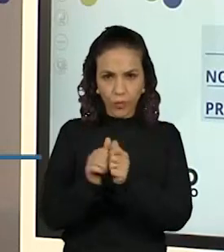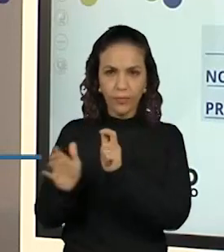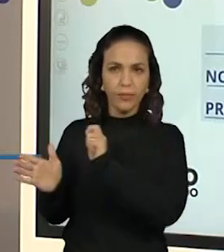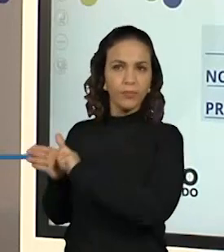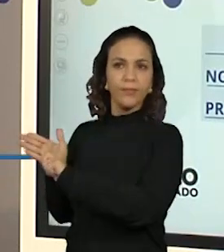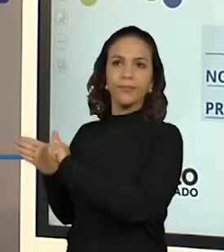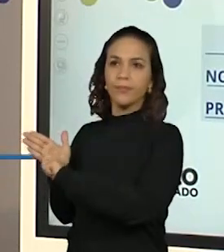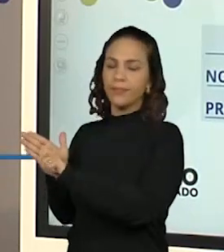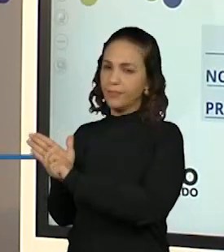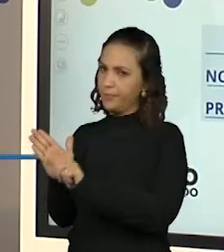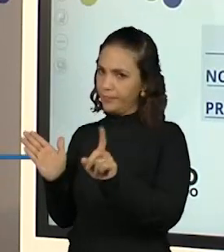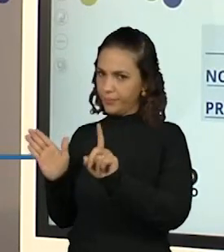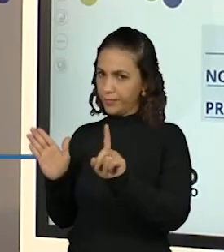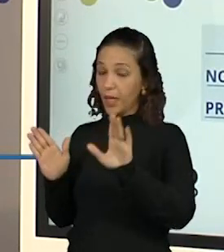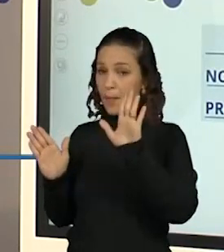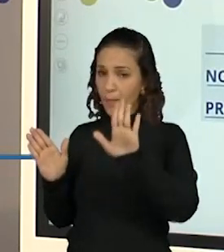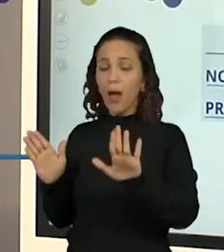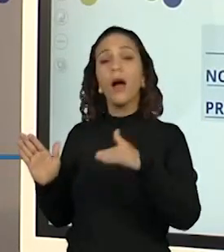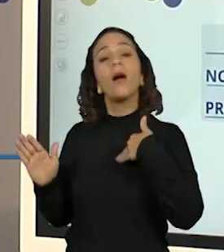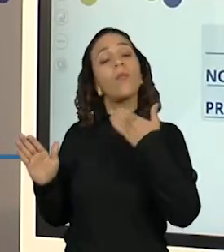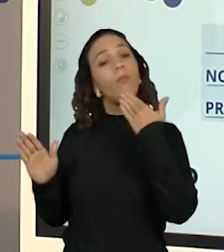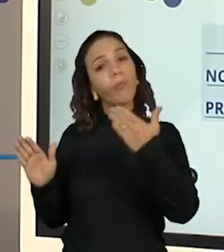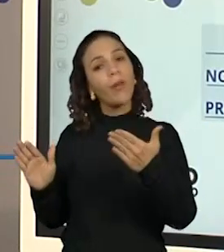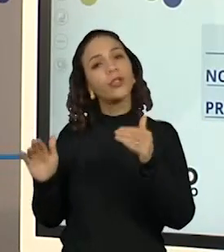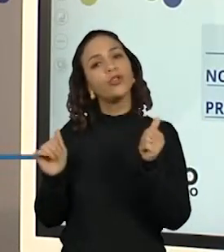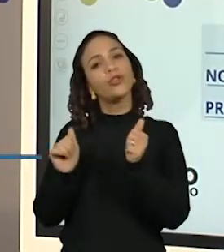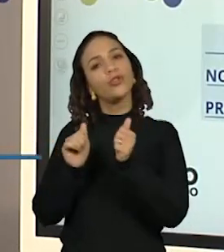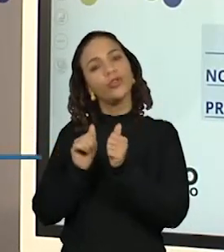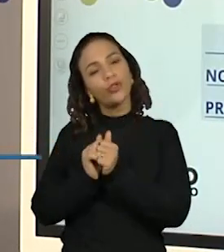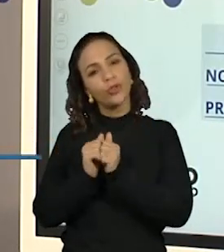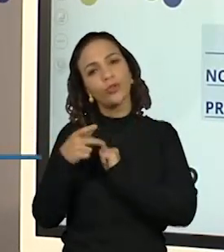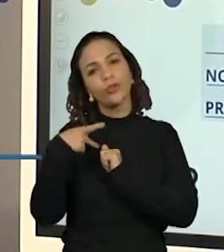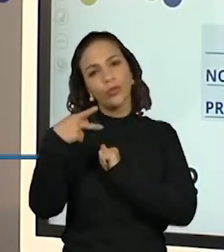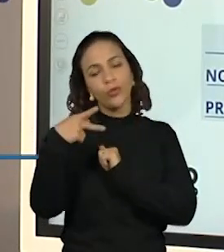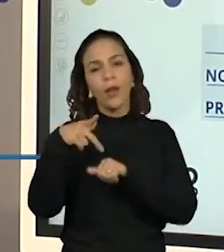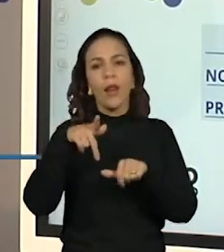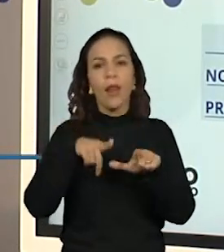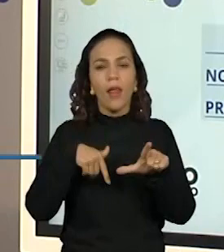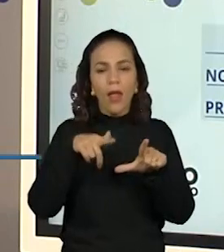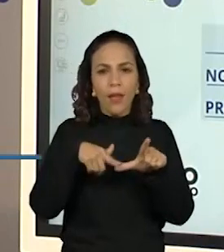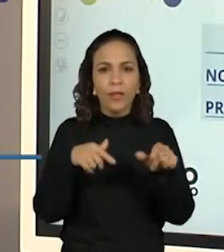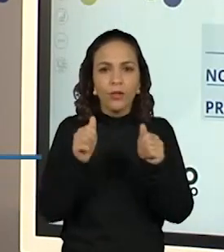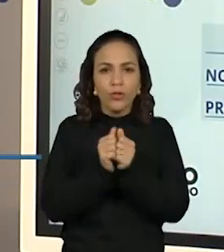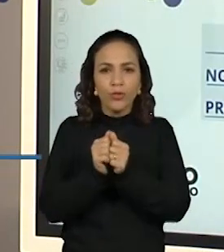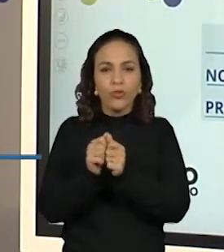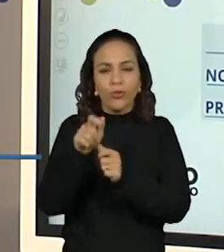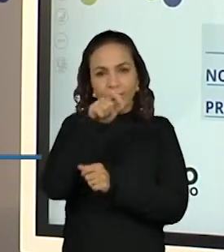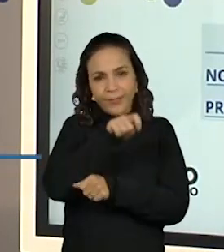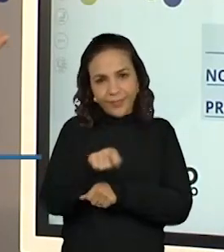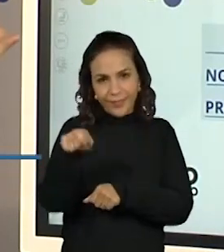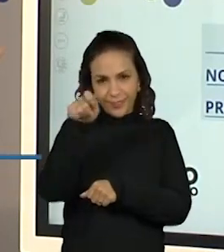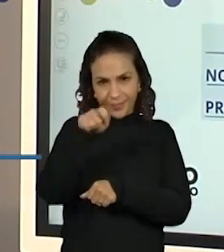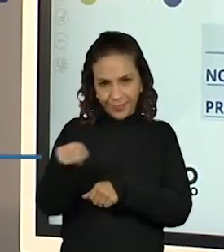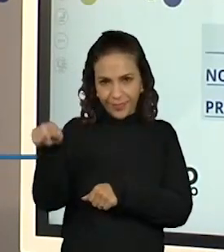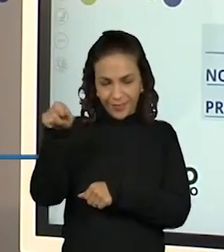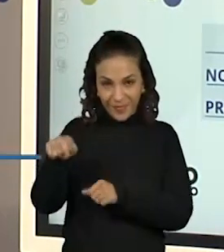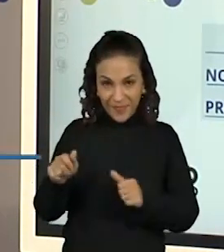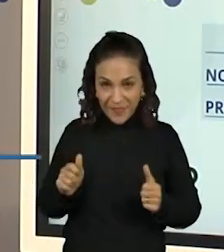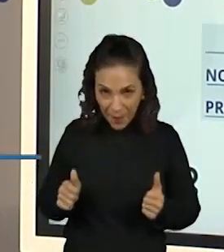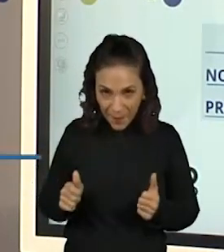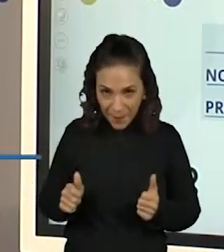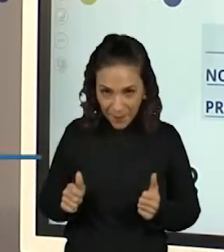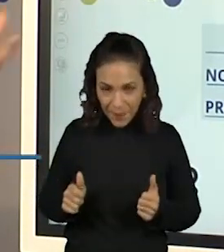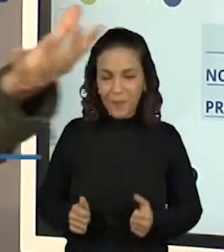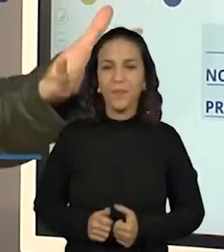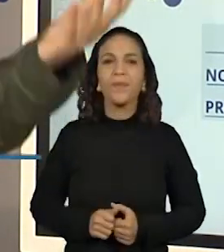eu vou pedir a atenção de vocês em muitos momentos para fazermos juntos a letra cursiva, tá bom? Bom, nessa